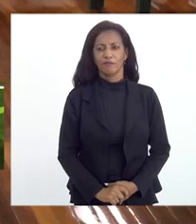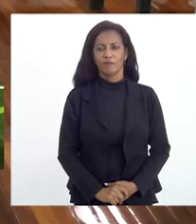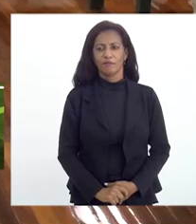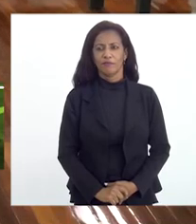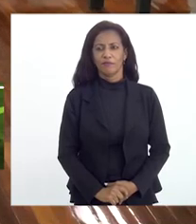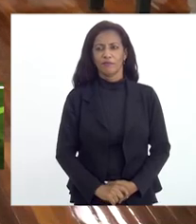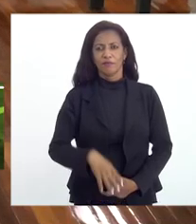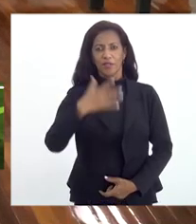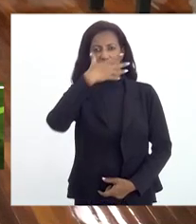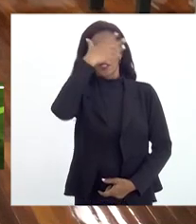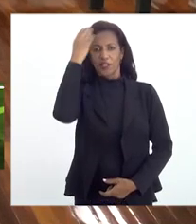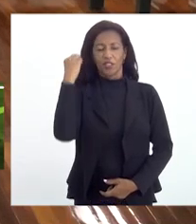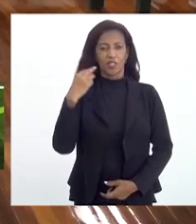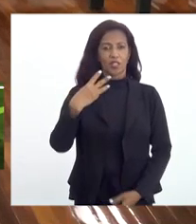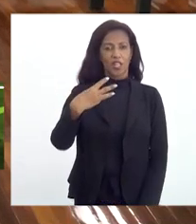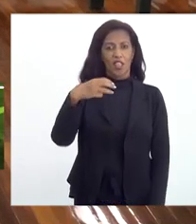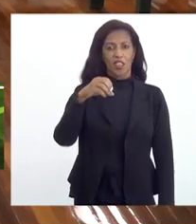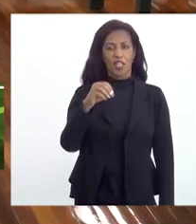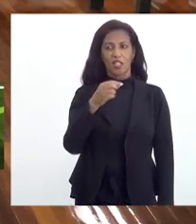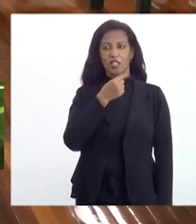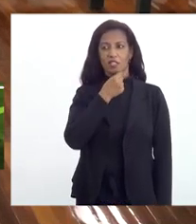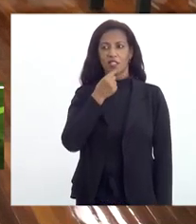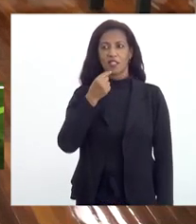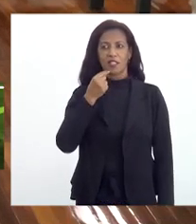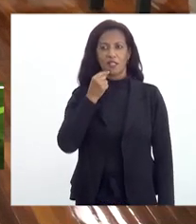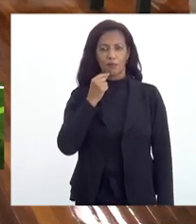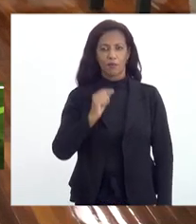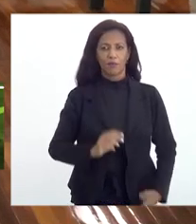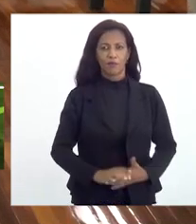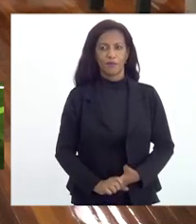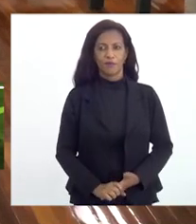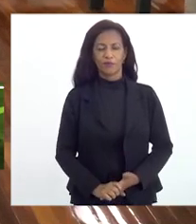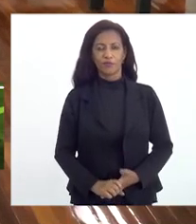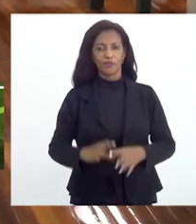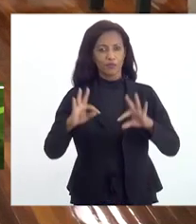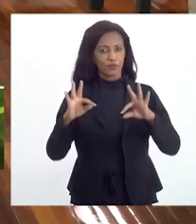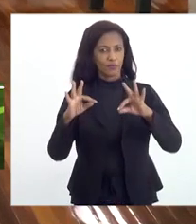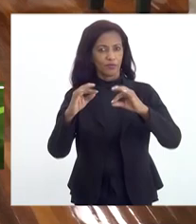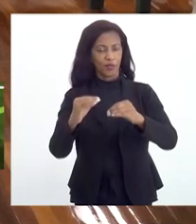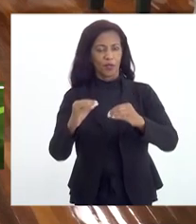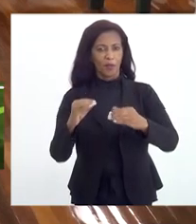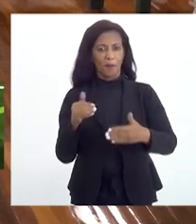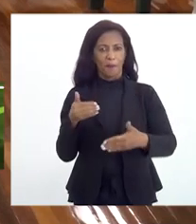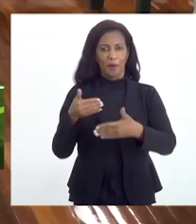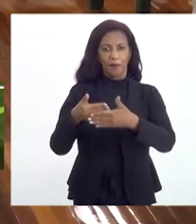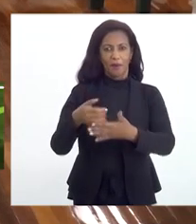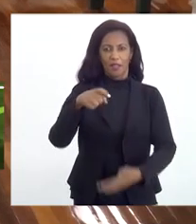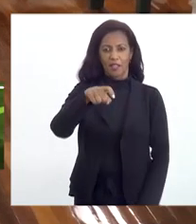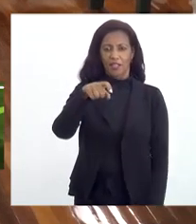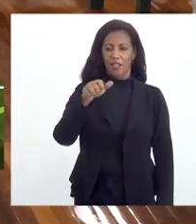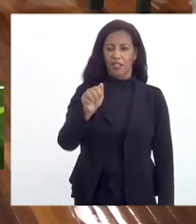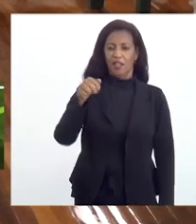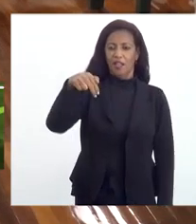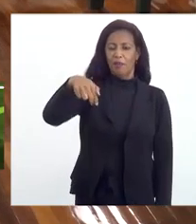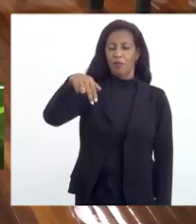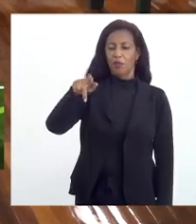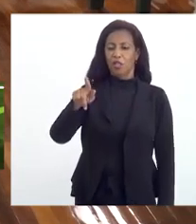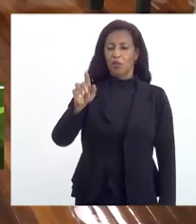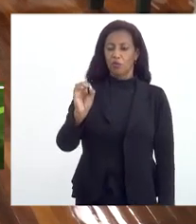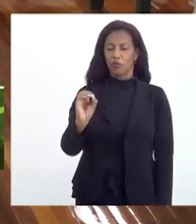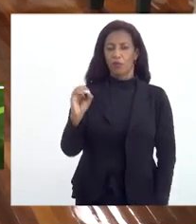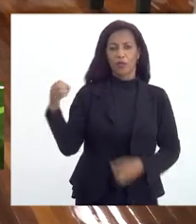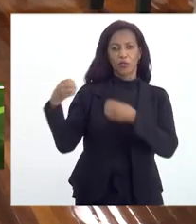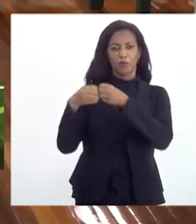Esqueci que hoje é 30 de setembro. Não. De todos os sincretismos, o mais próximo de Xangô, eu acho que é São Jerônimo mesmo.